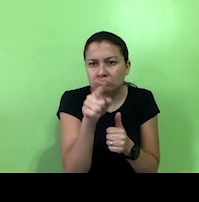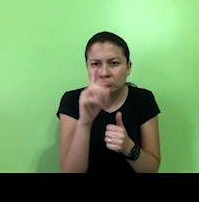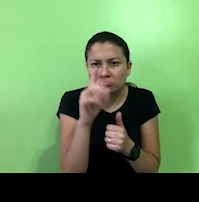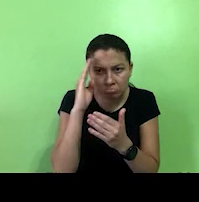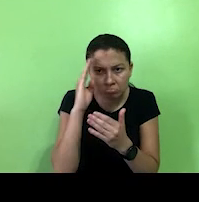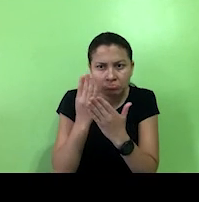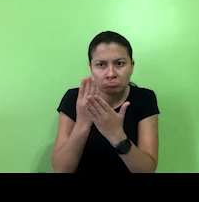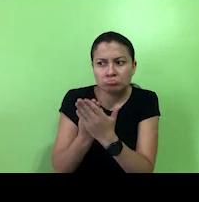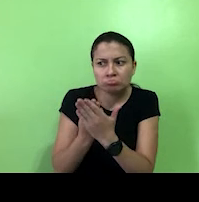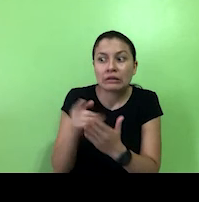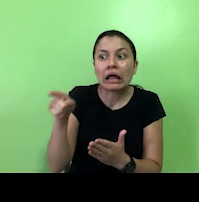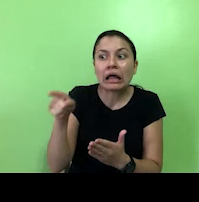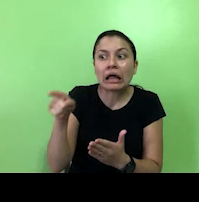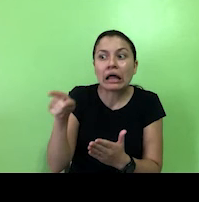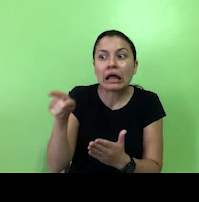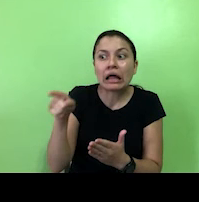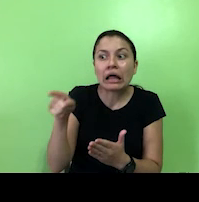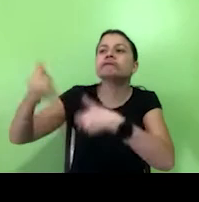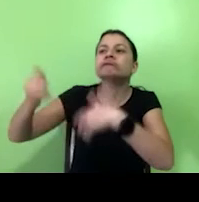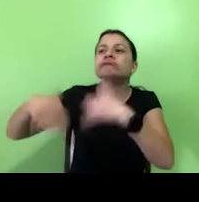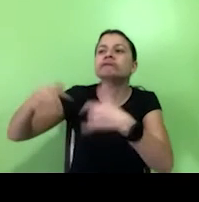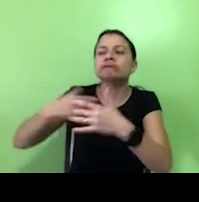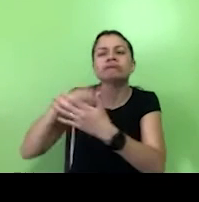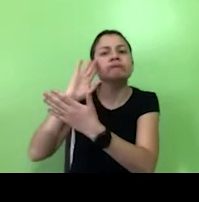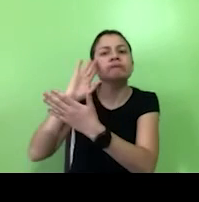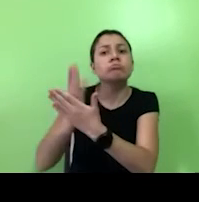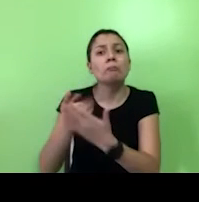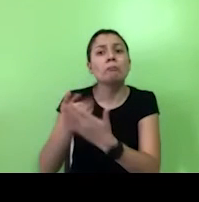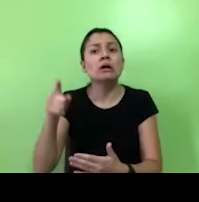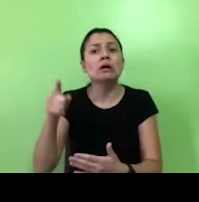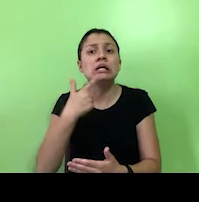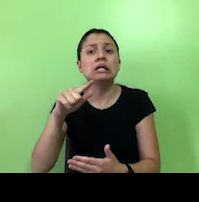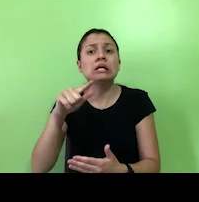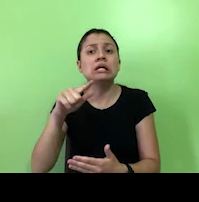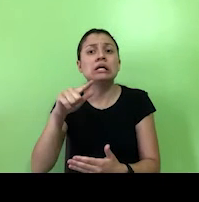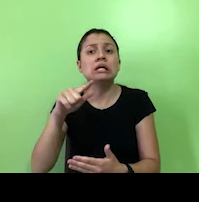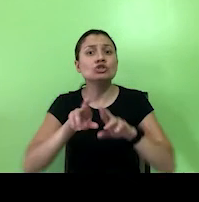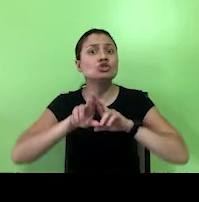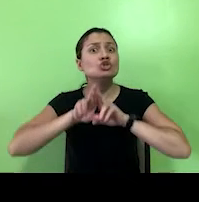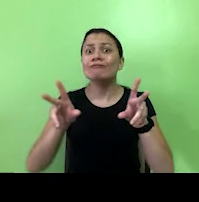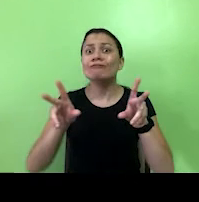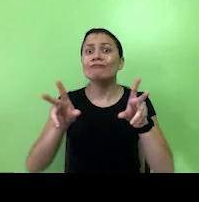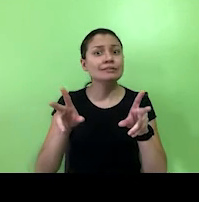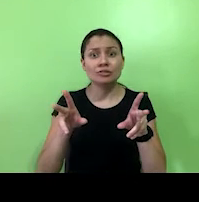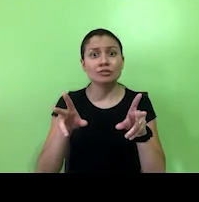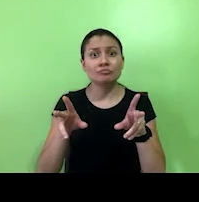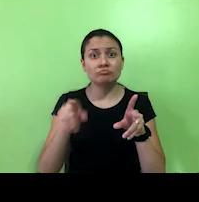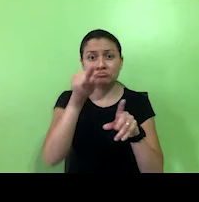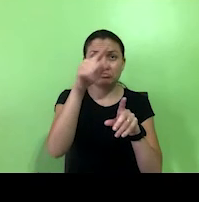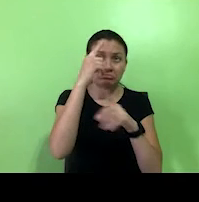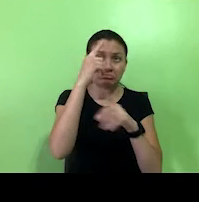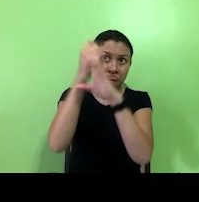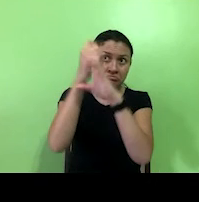trabalhando com um público que tem uma língua diferente da sua, a sua abstração, seu modelo mental é